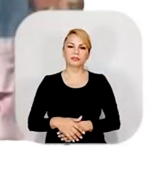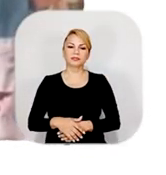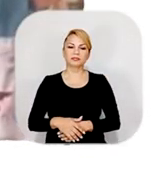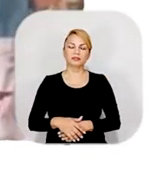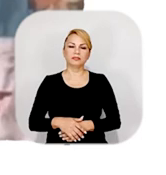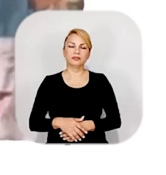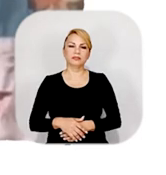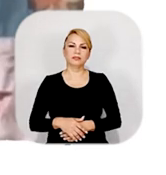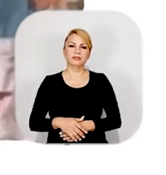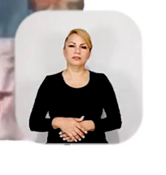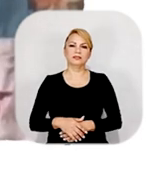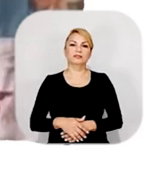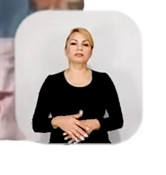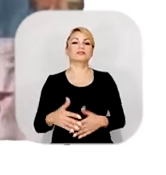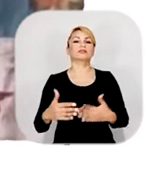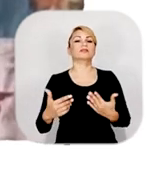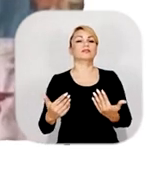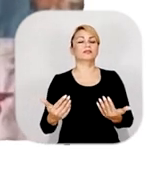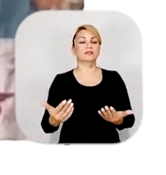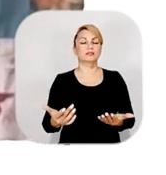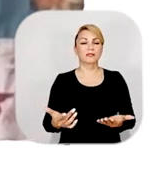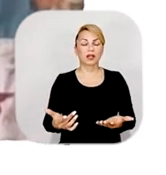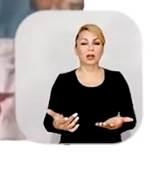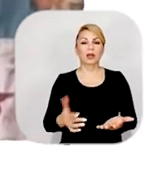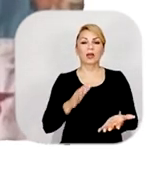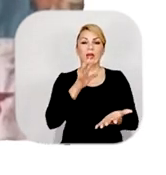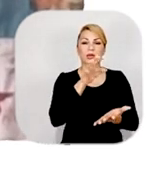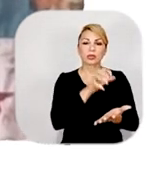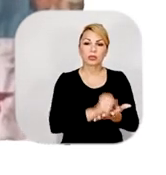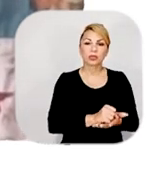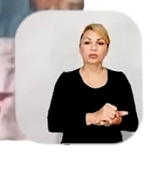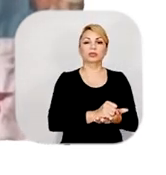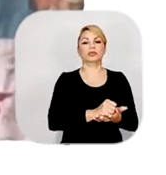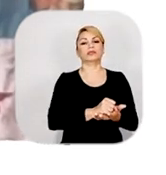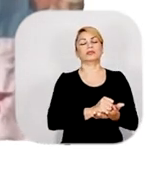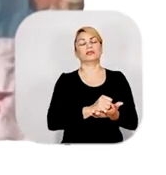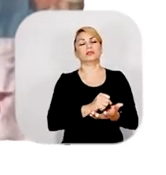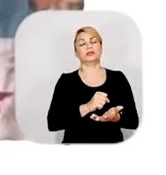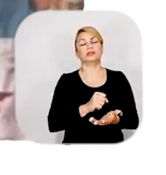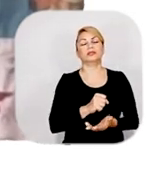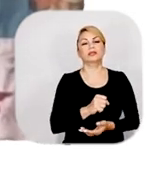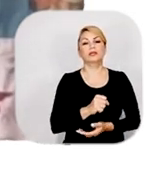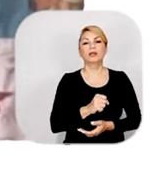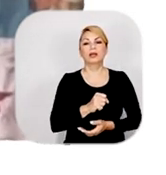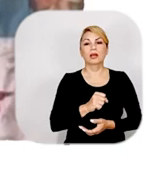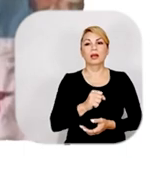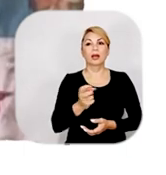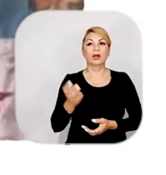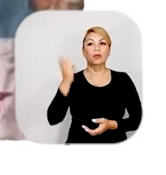a questão de documentação, de cultura, de língua indígena,